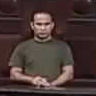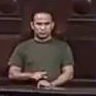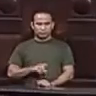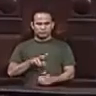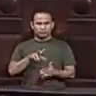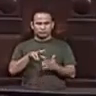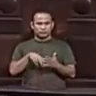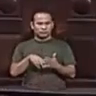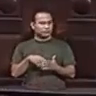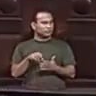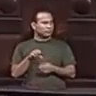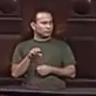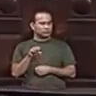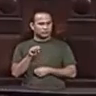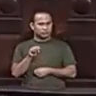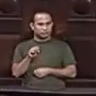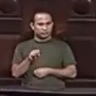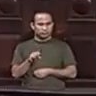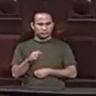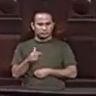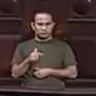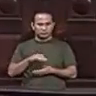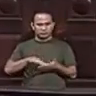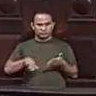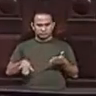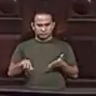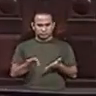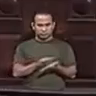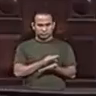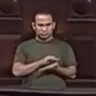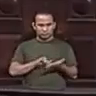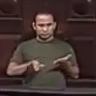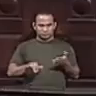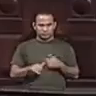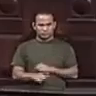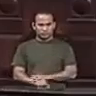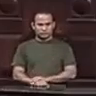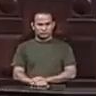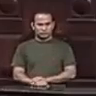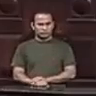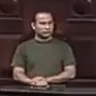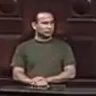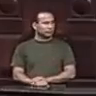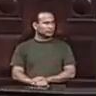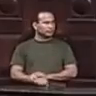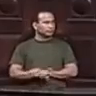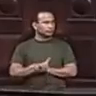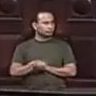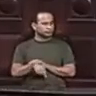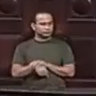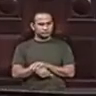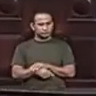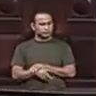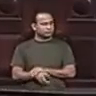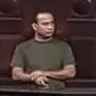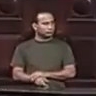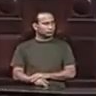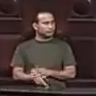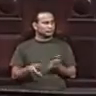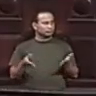seguinte. Não trata da retirada de assinatura, presidente. 8º. Estão sujeito ao apuramento especial as seguintes proposições.